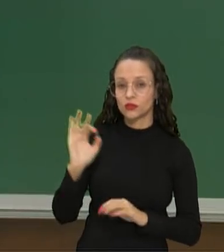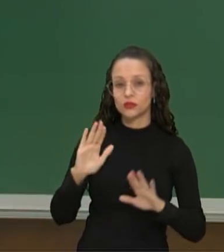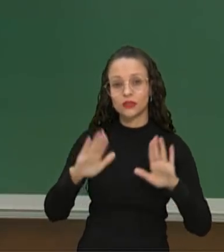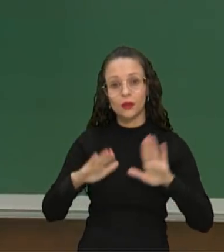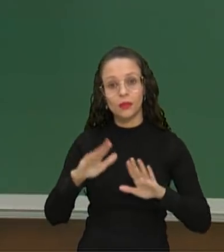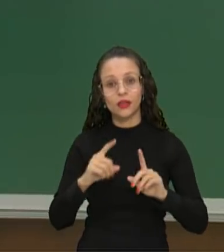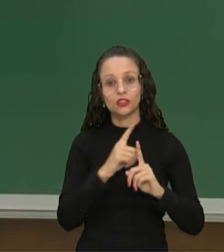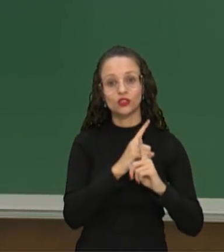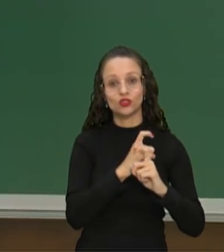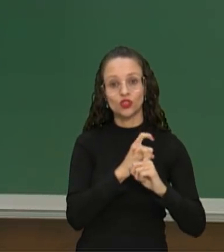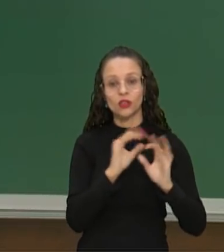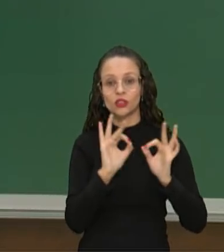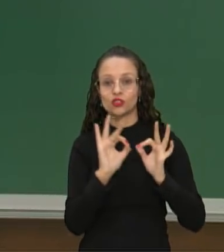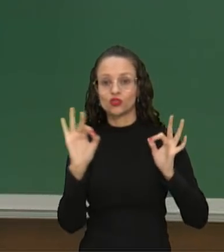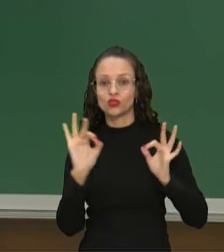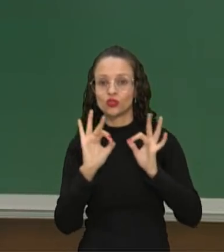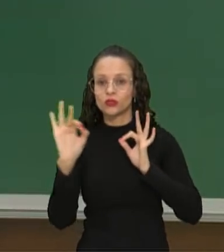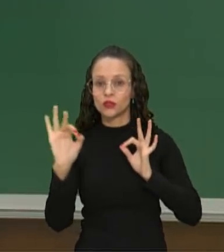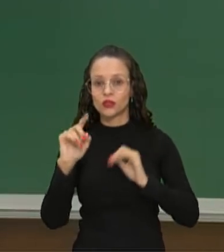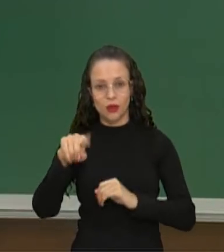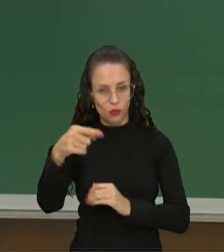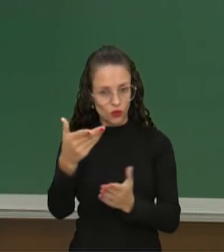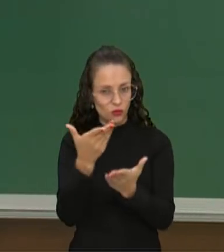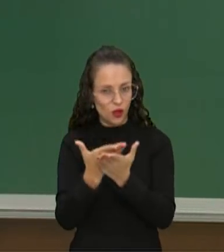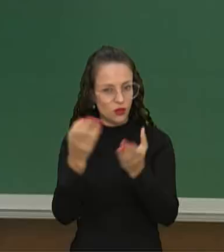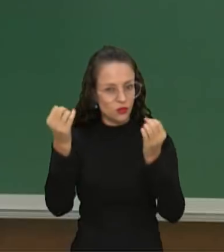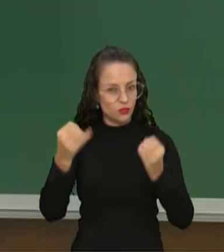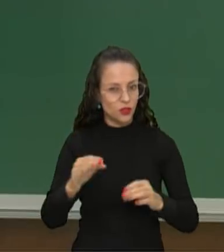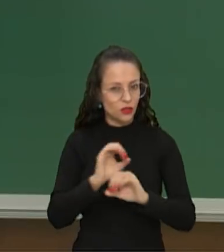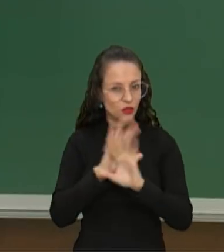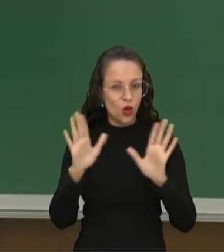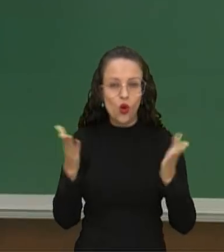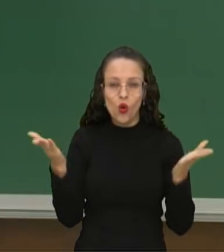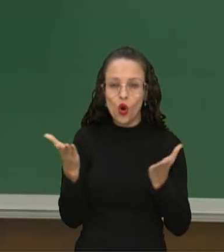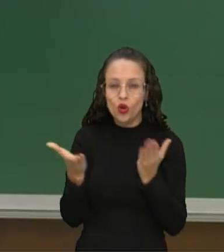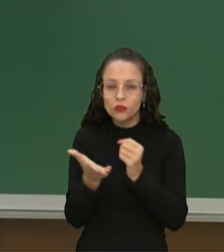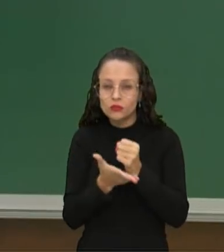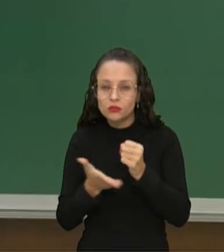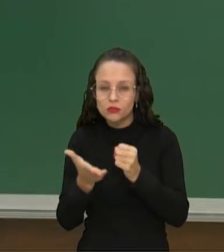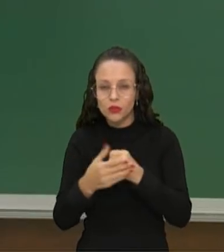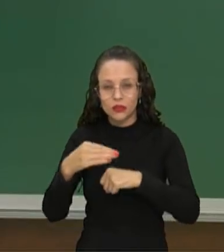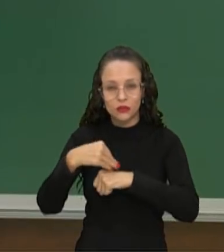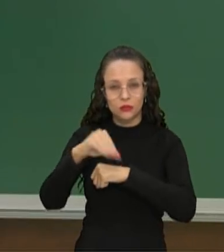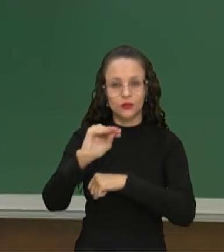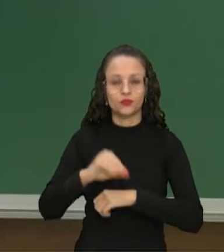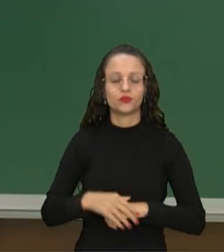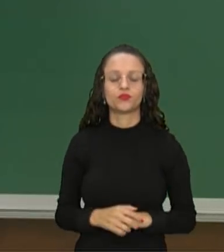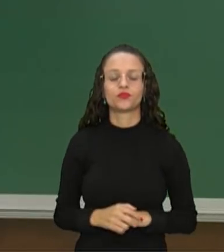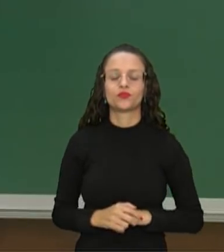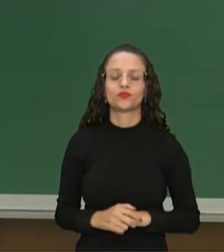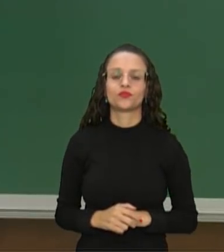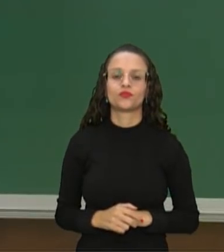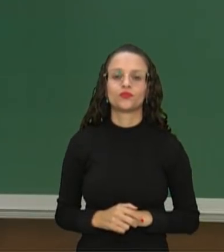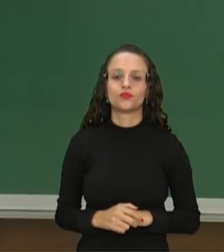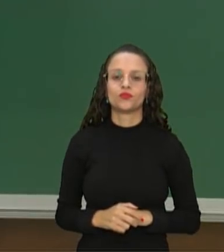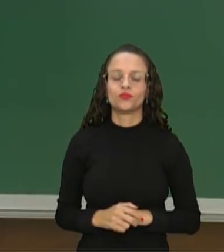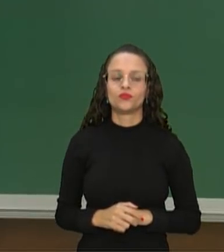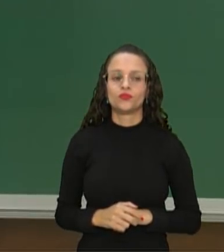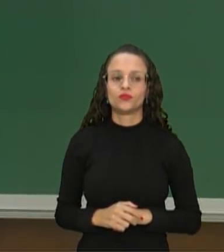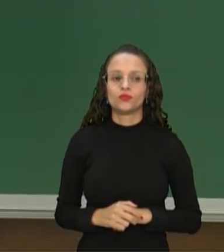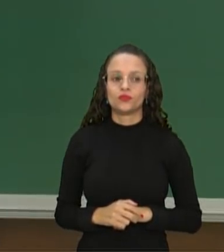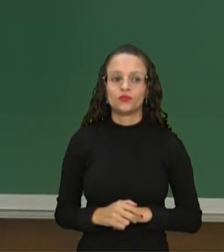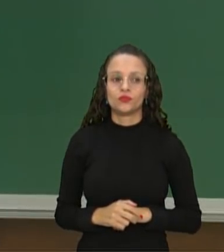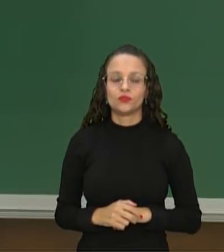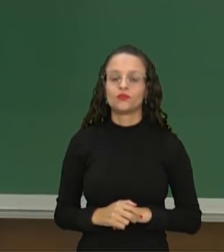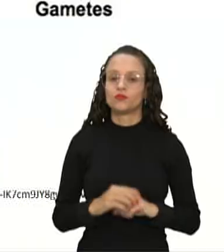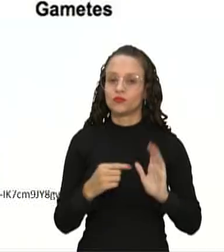distância dos genes, que a gente vai falar um pouco melhor na próxima aula, ok? Hoje, só para vocês entenderem o básico aqui. Então, aqui está uma animação